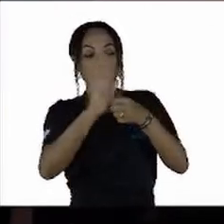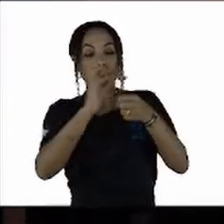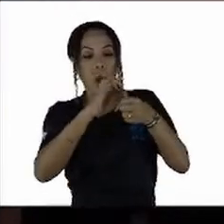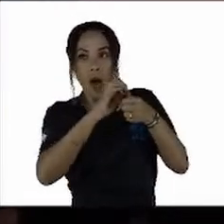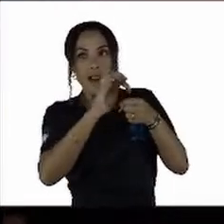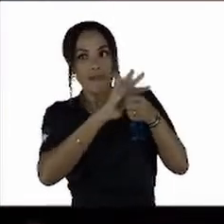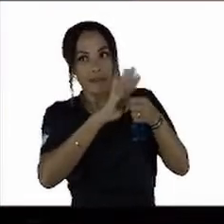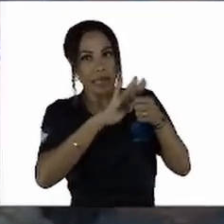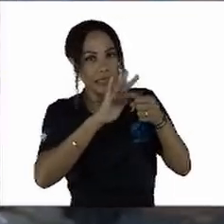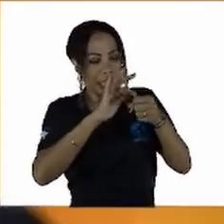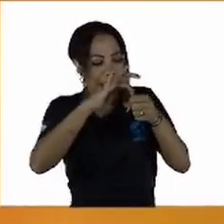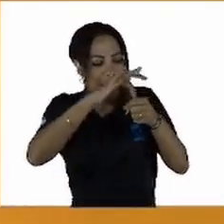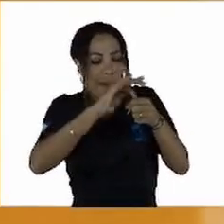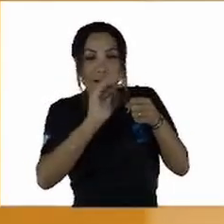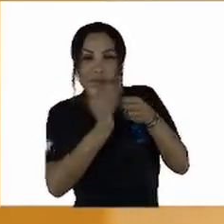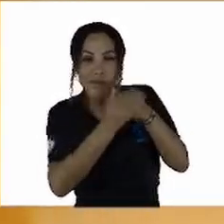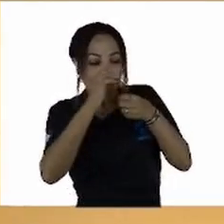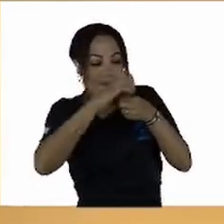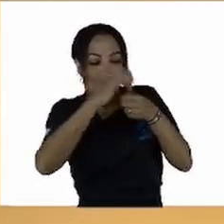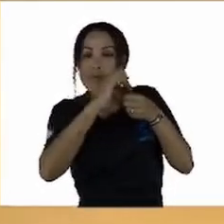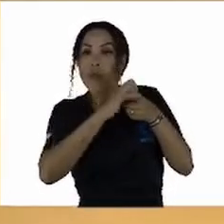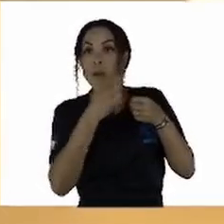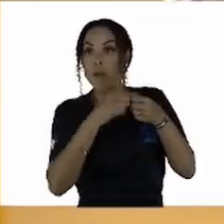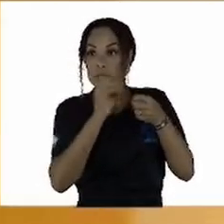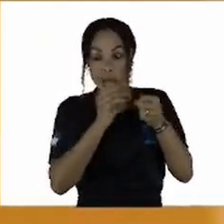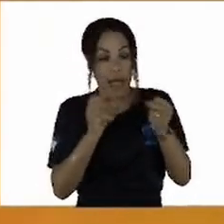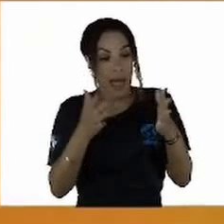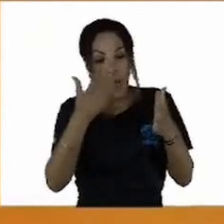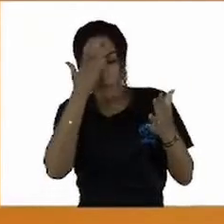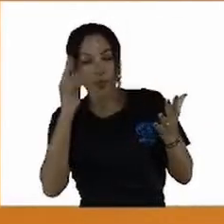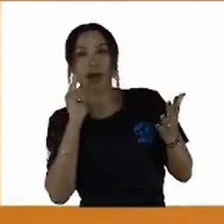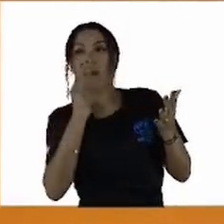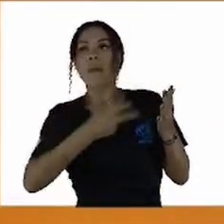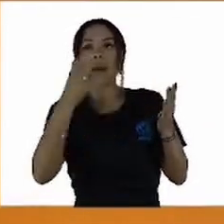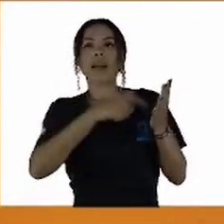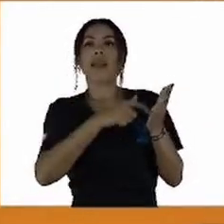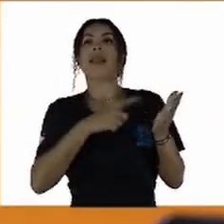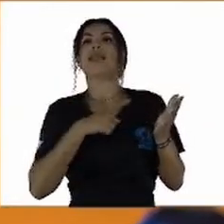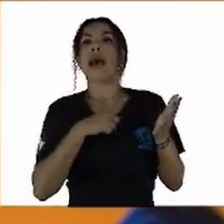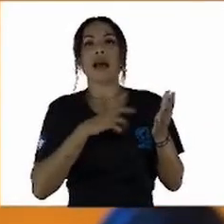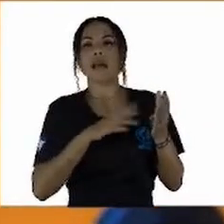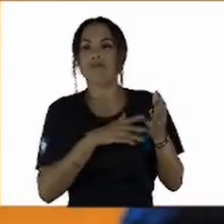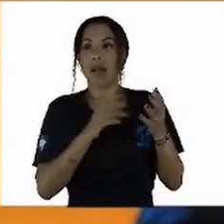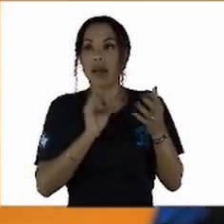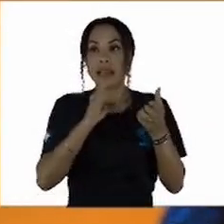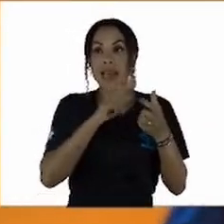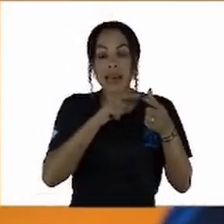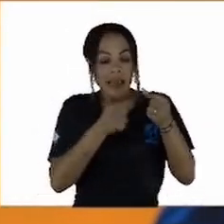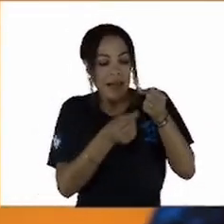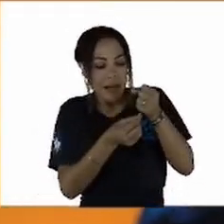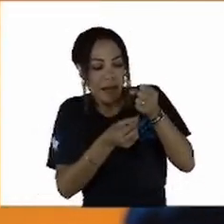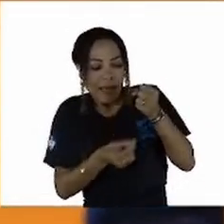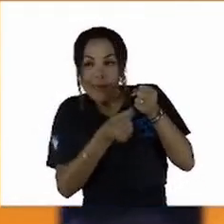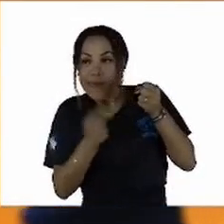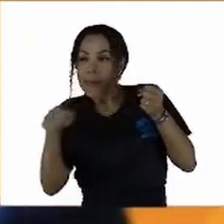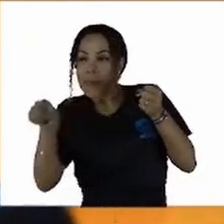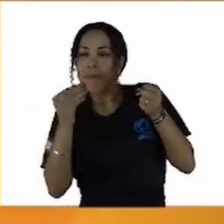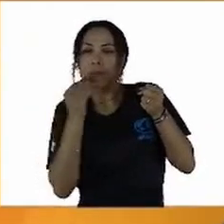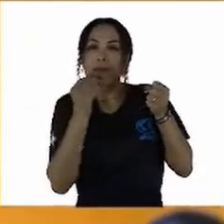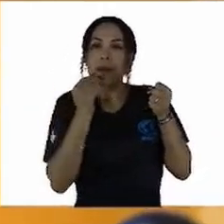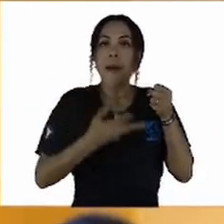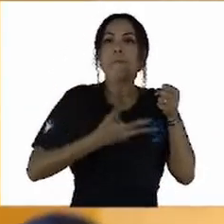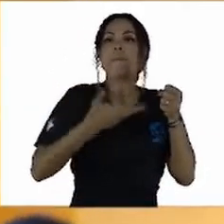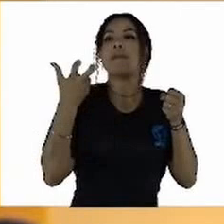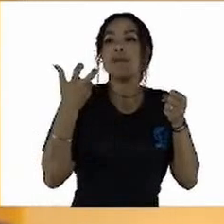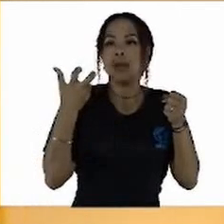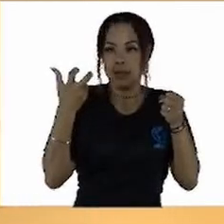da hora, né? Ele deixa dentro da mão escondido. Por quê? Porque se ele abre, as pessoas vão reparar que o lenço estava dentro da mão. E se ele deixa a ponta do lenço para fora também, as